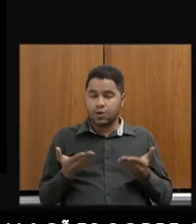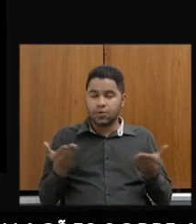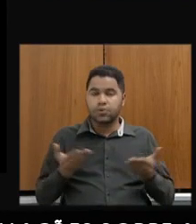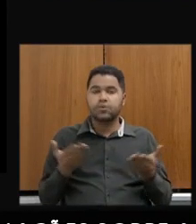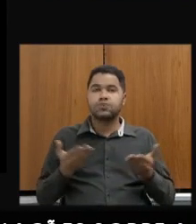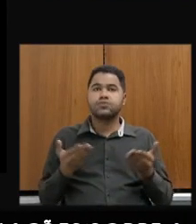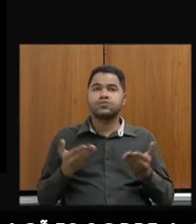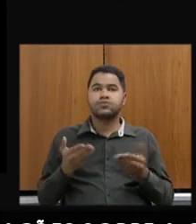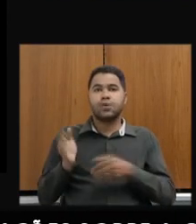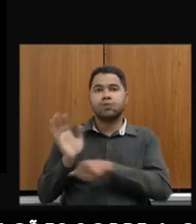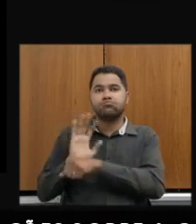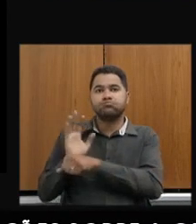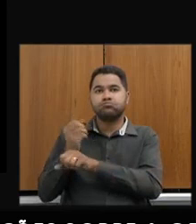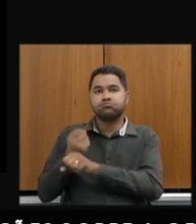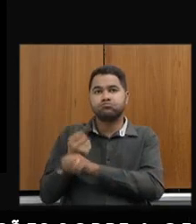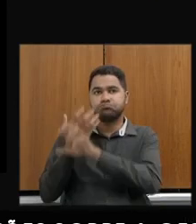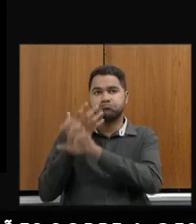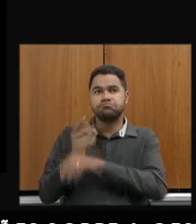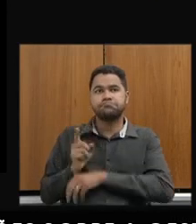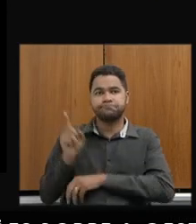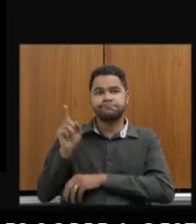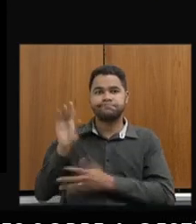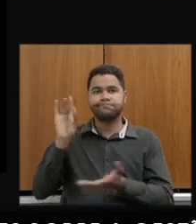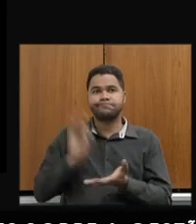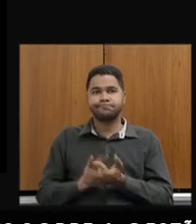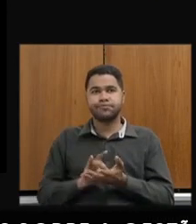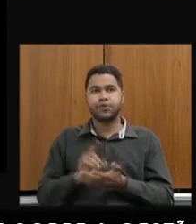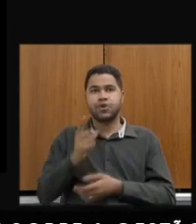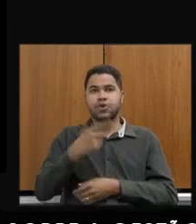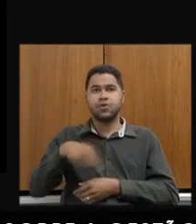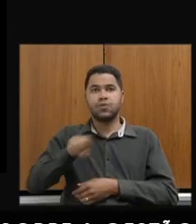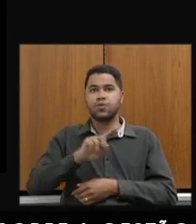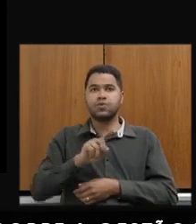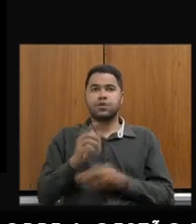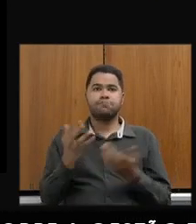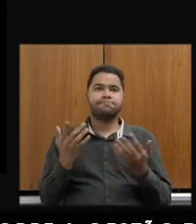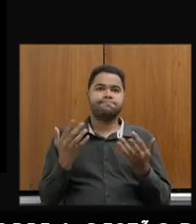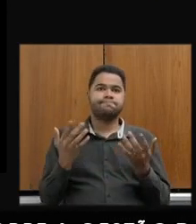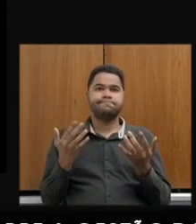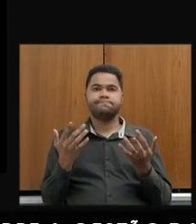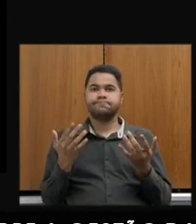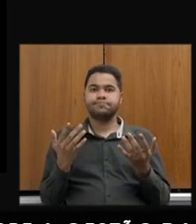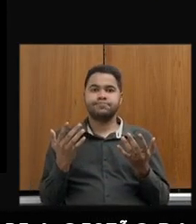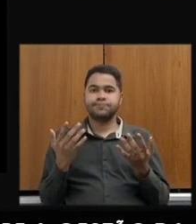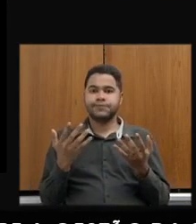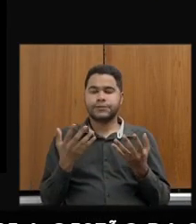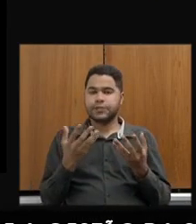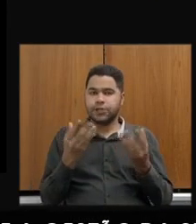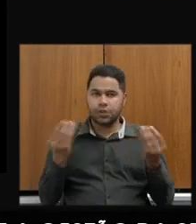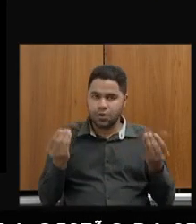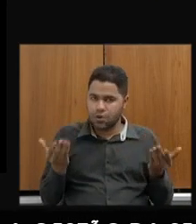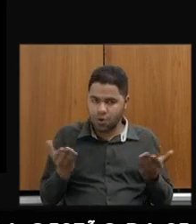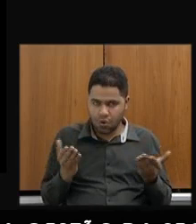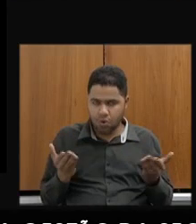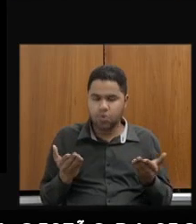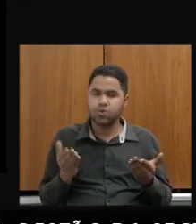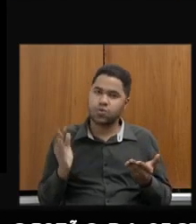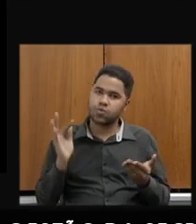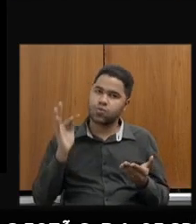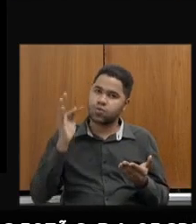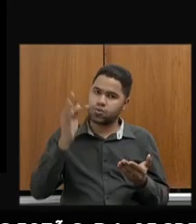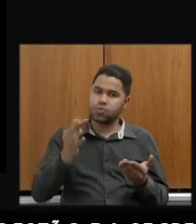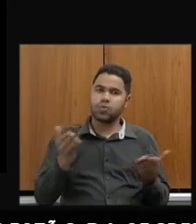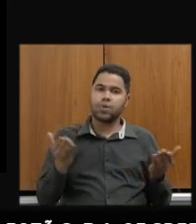essas vídeo conferências elas são uma realidade que você não tem mais como voltar atrás Então hoje nós estamos vivendo o